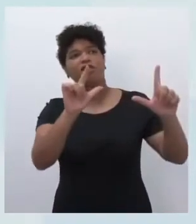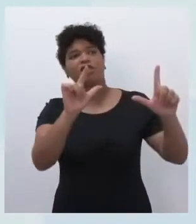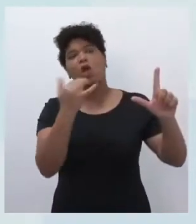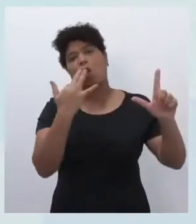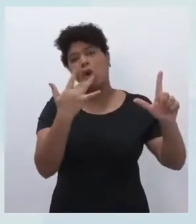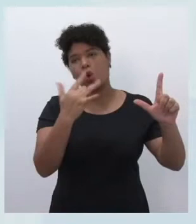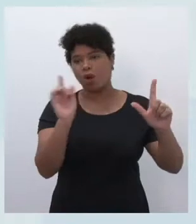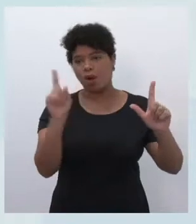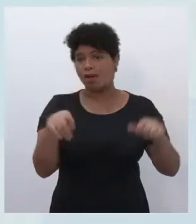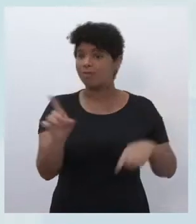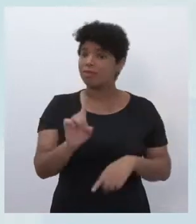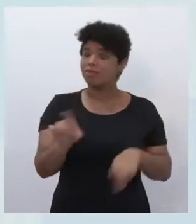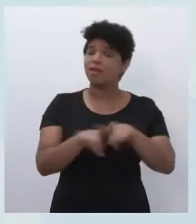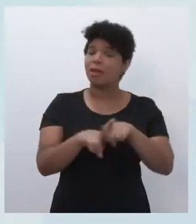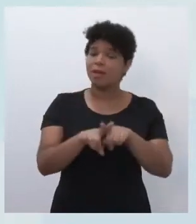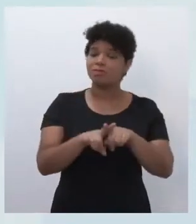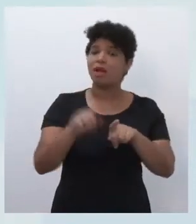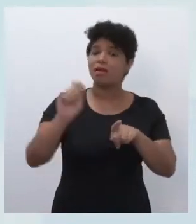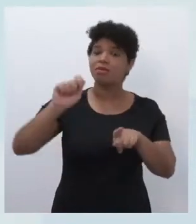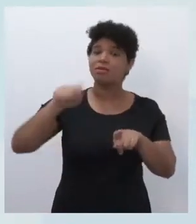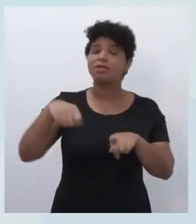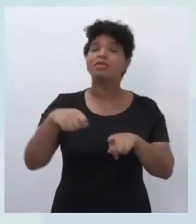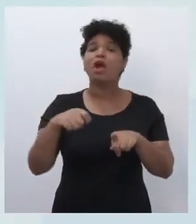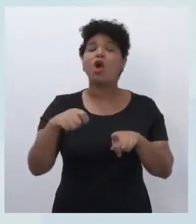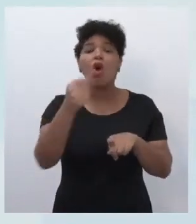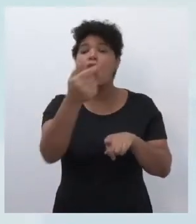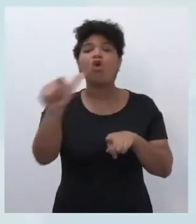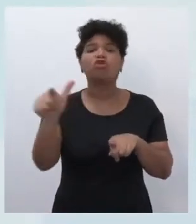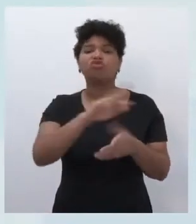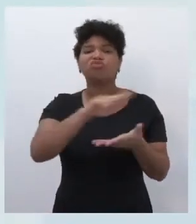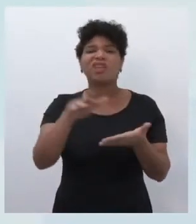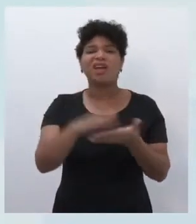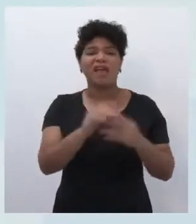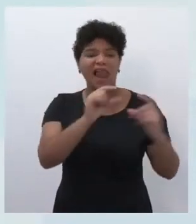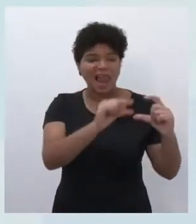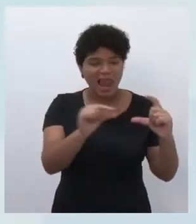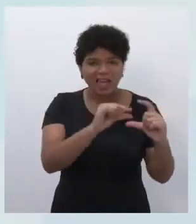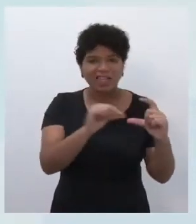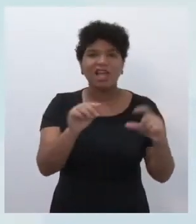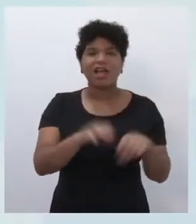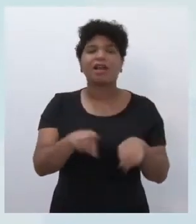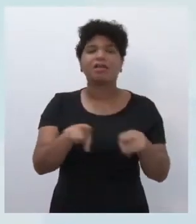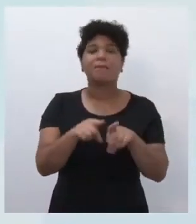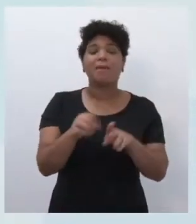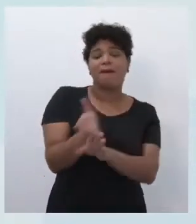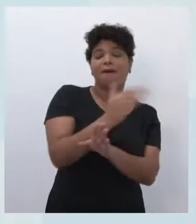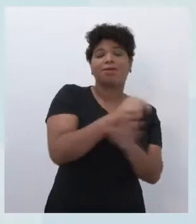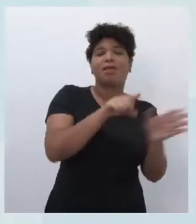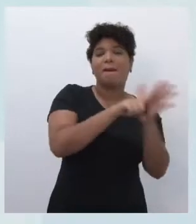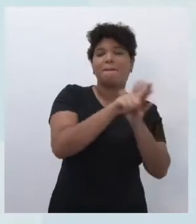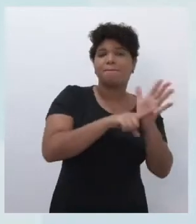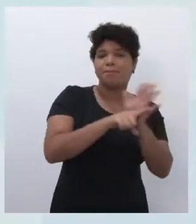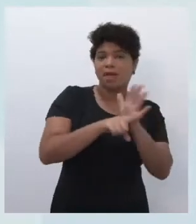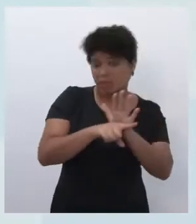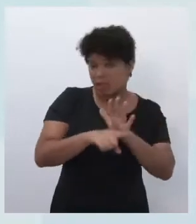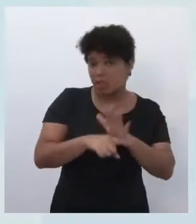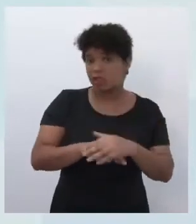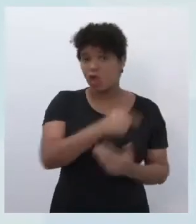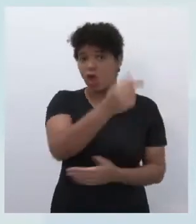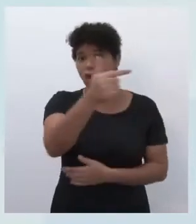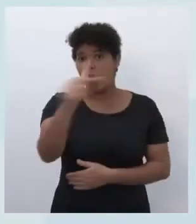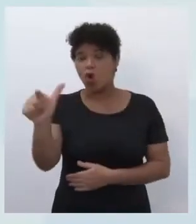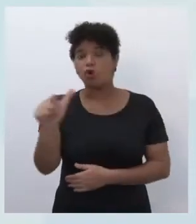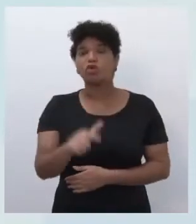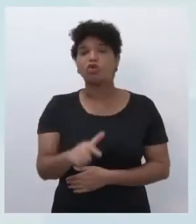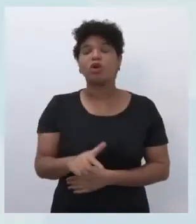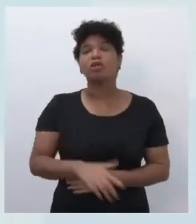pesquisa prévia ou juntamente com os estudantes, para apoiar a construção de verbetes, acrescentando outras